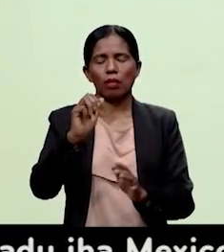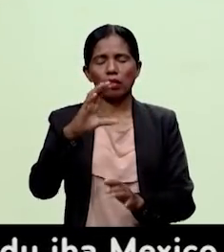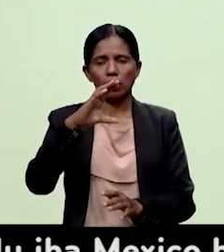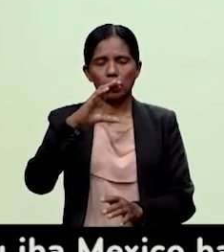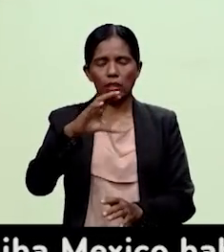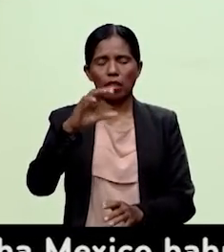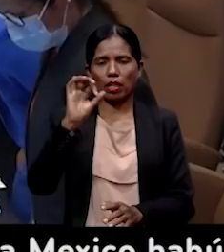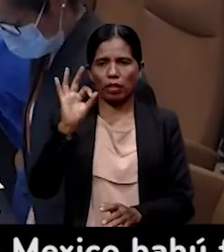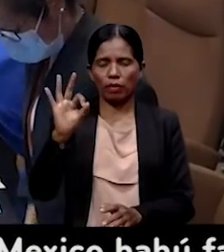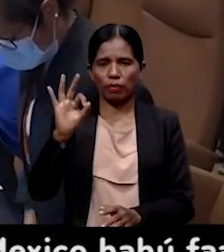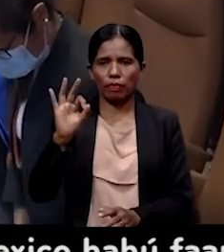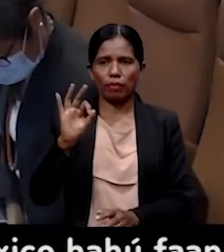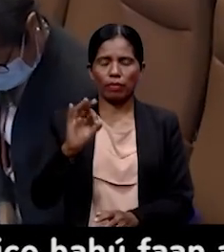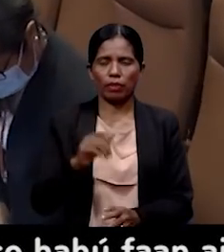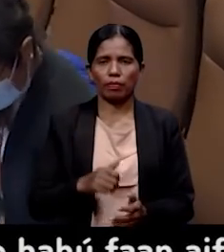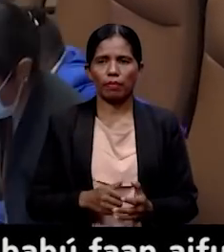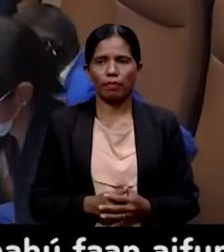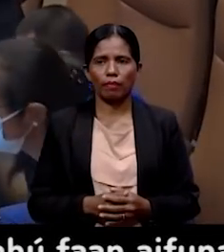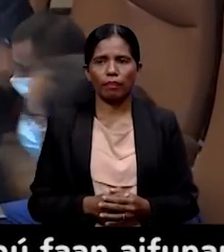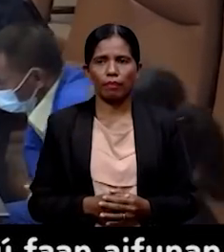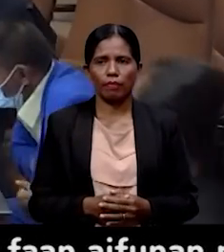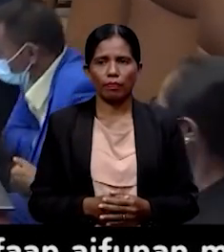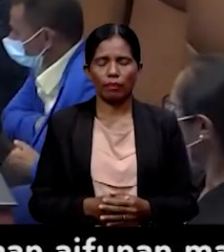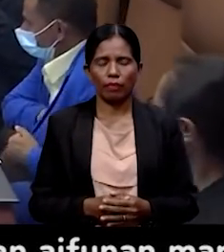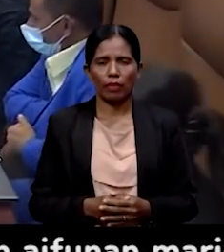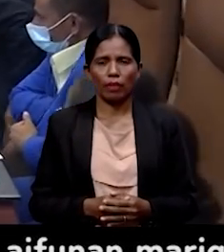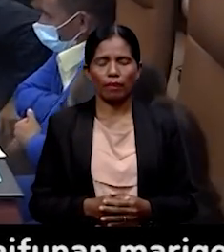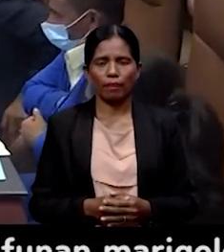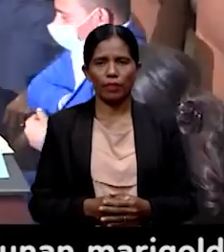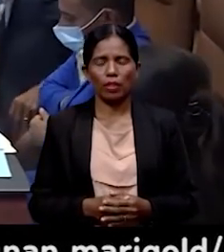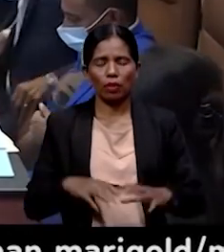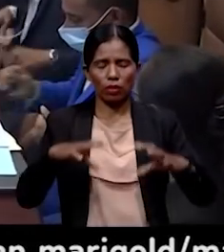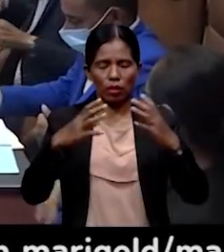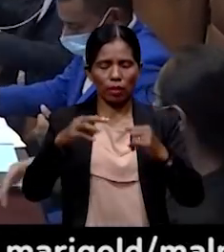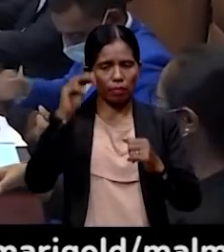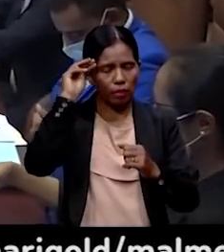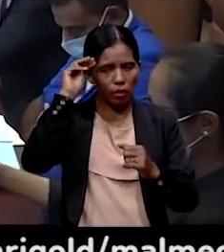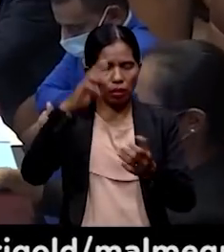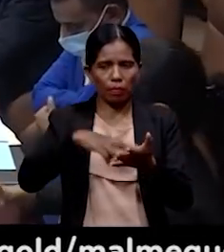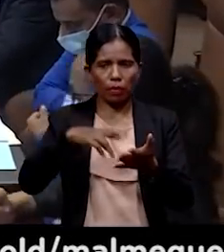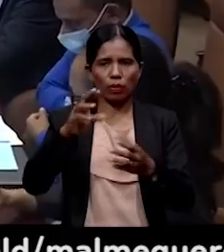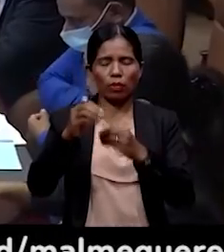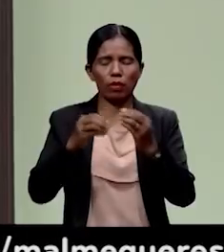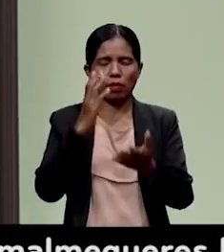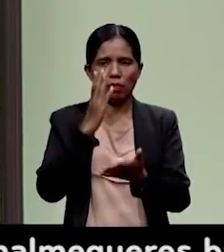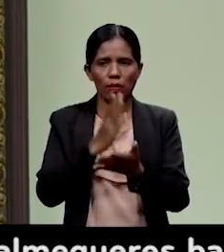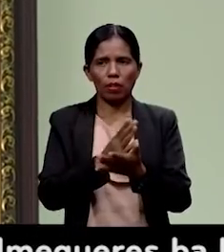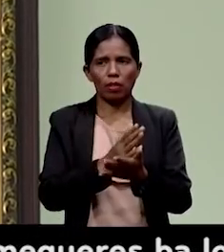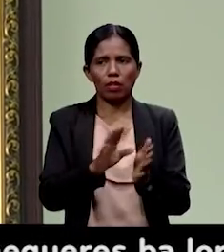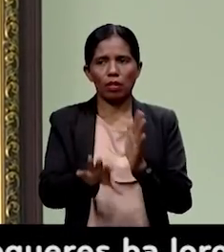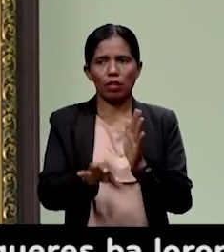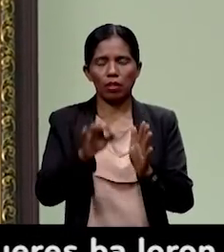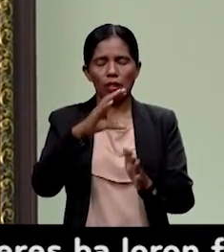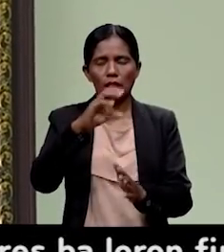a vida militar. Sim. Conselho Ministro, e a quarta semana né, aprova projeto de liberação com a exoneração na nomeação Calisto dos